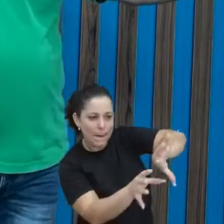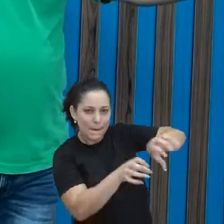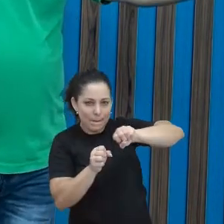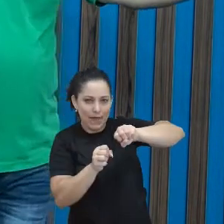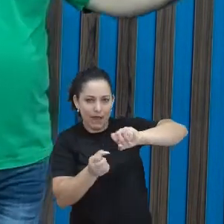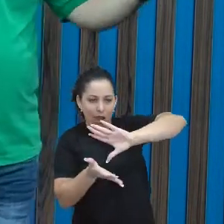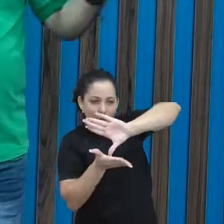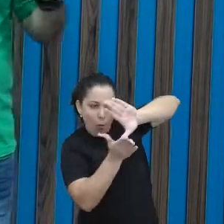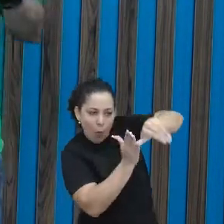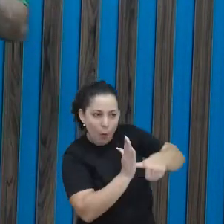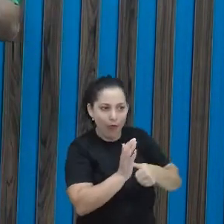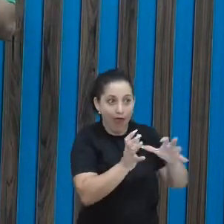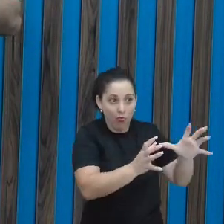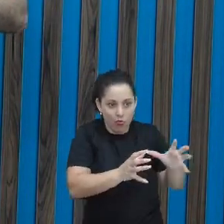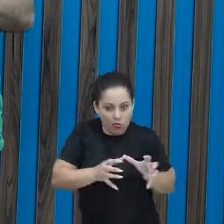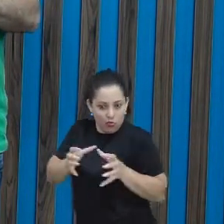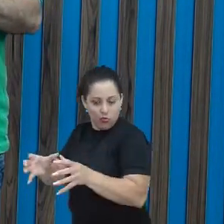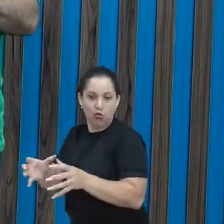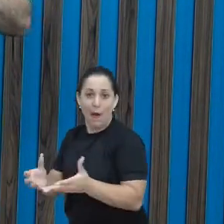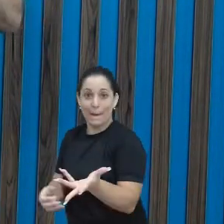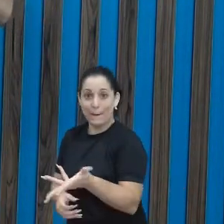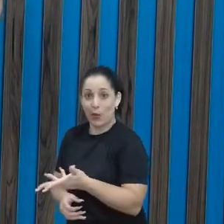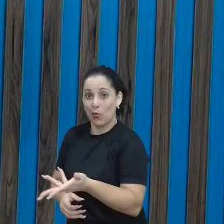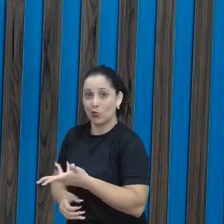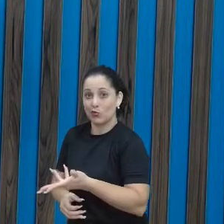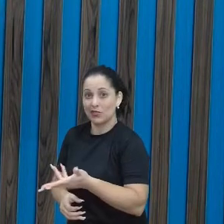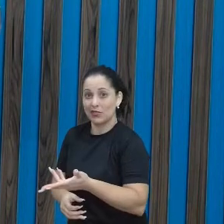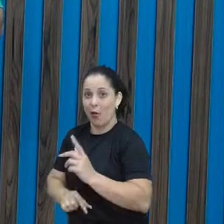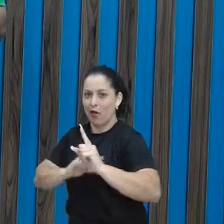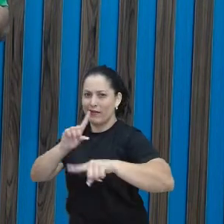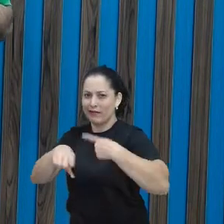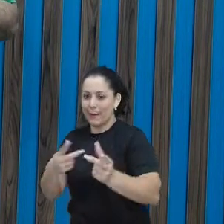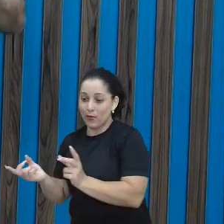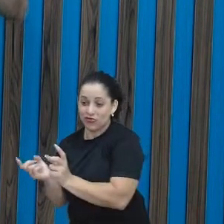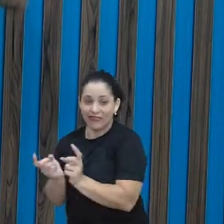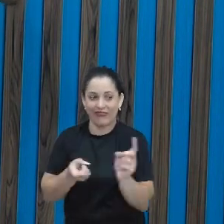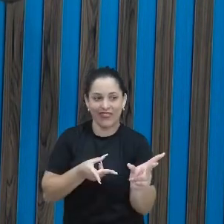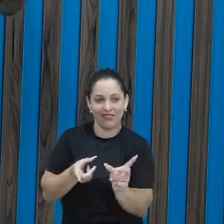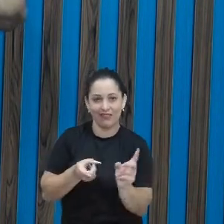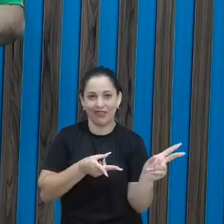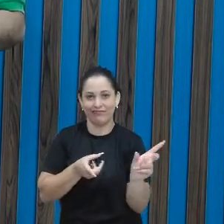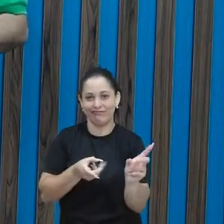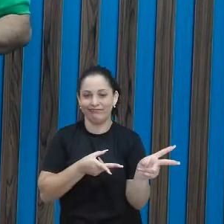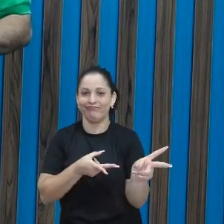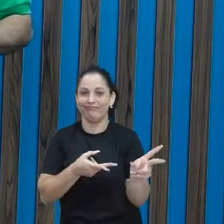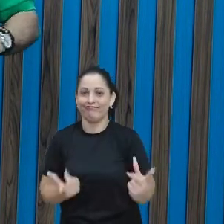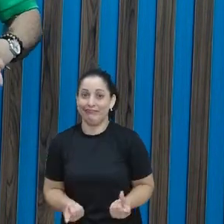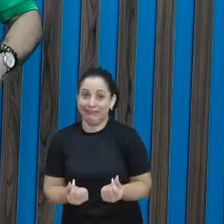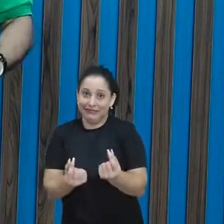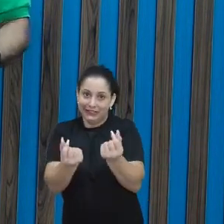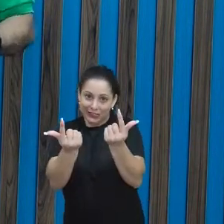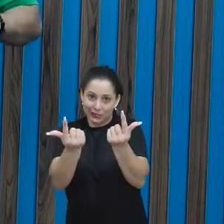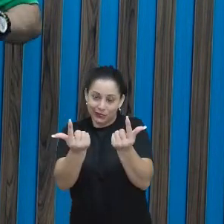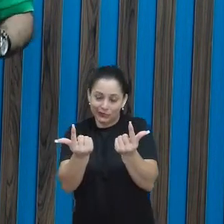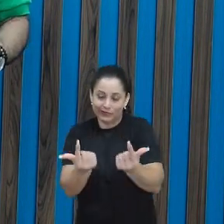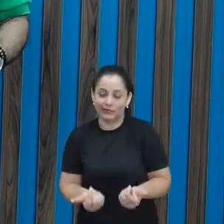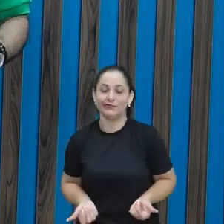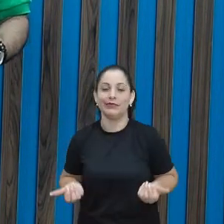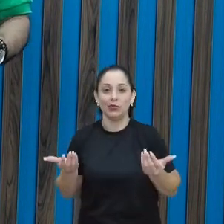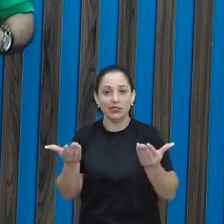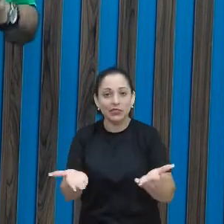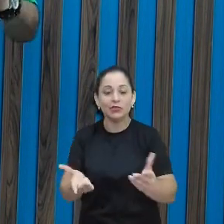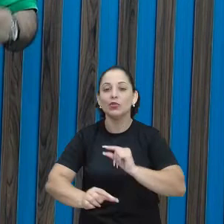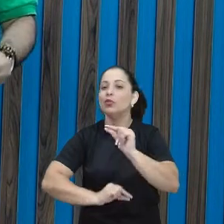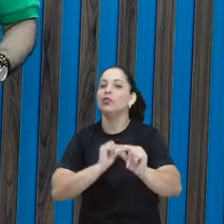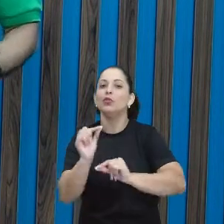para serem produzidas e depois devolver como produtos industrializados. Então, uma das razões seria aí a